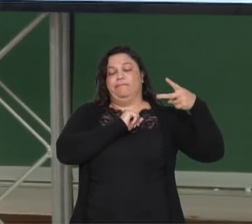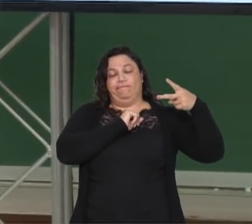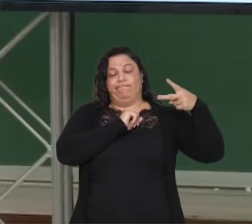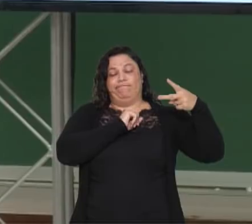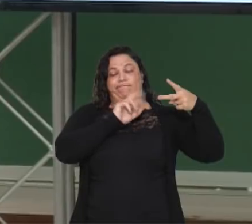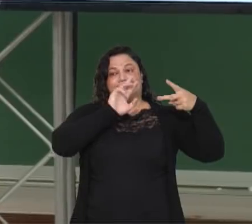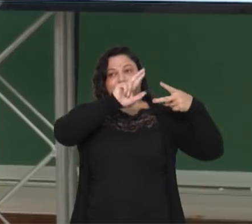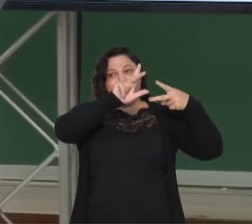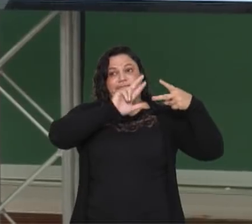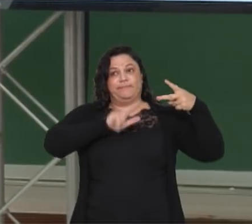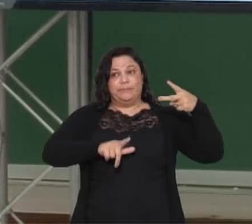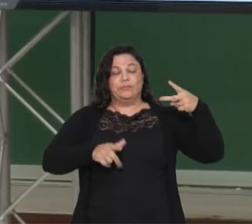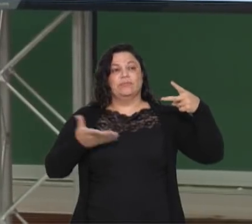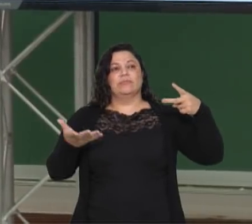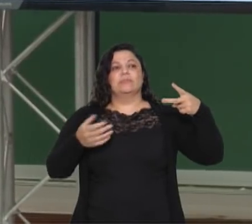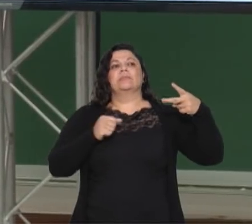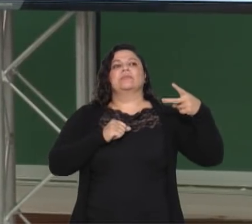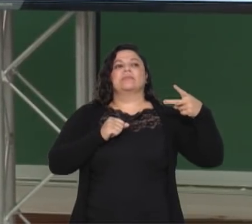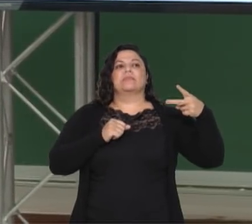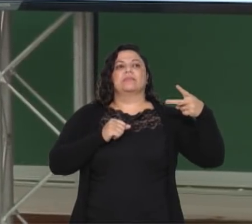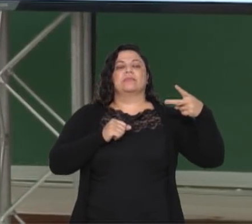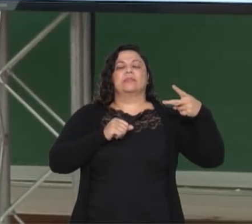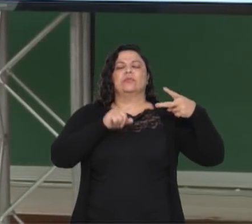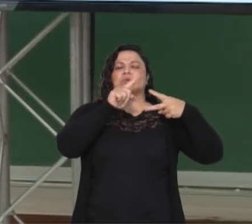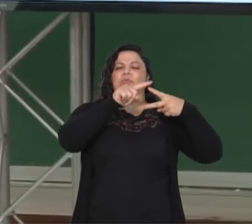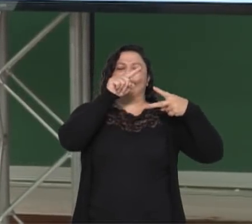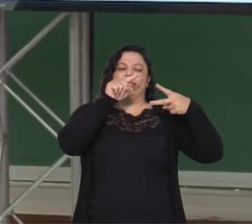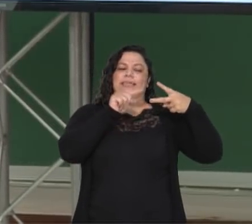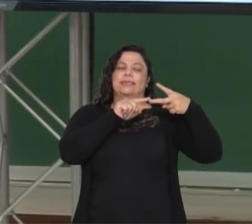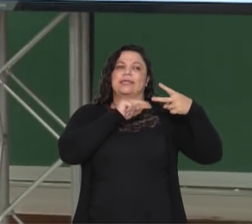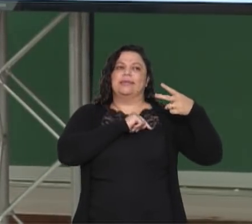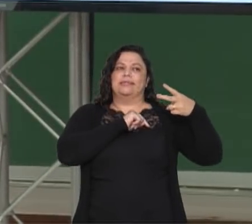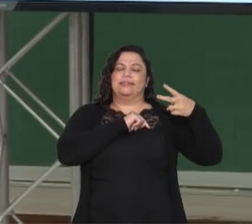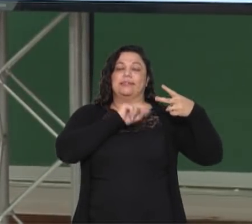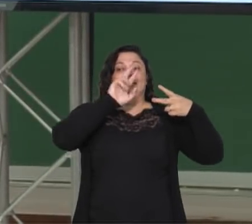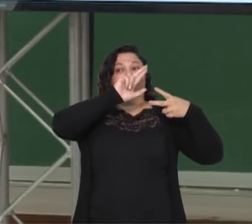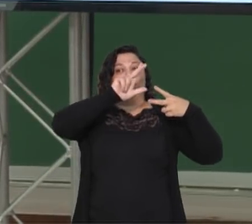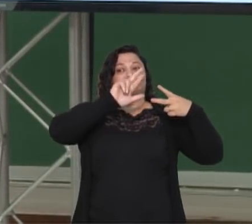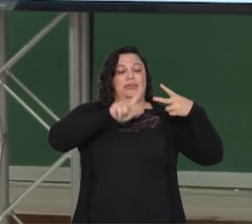que gera esse som e uma fonte material que gera esse outro som.